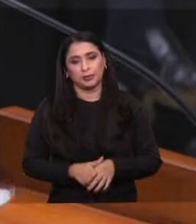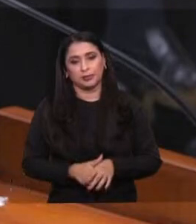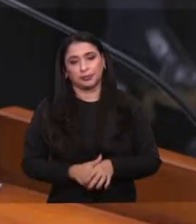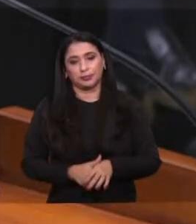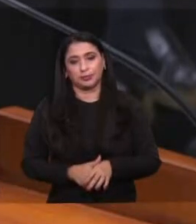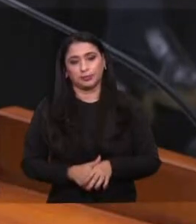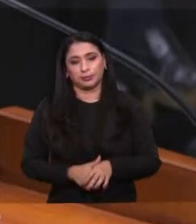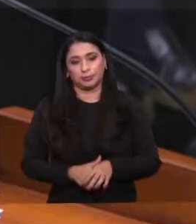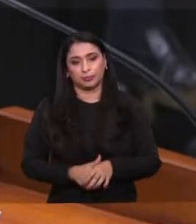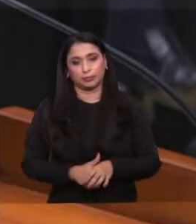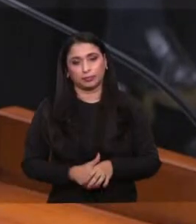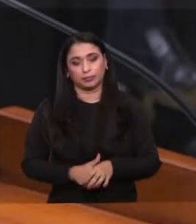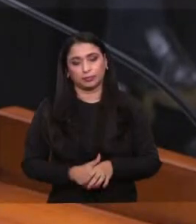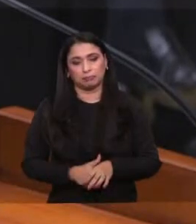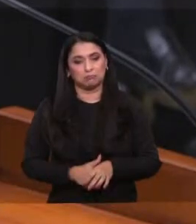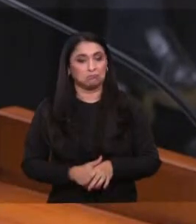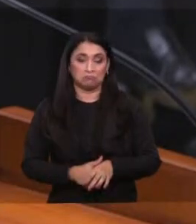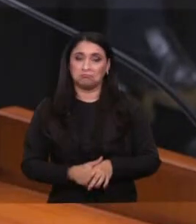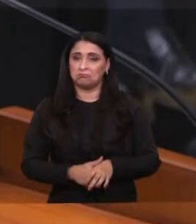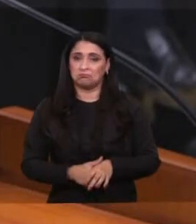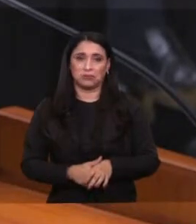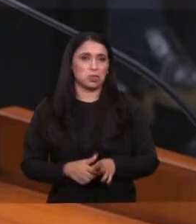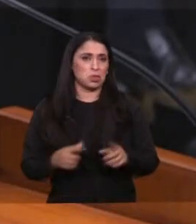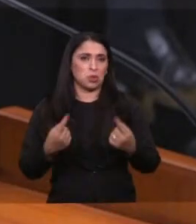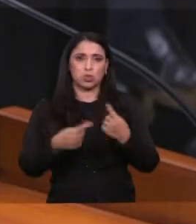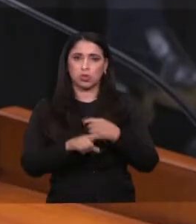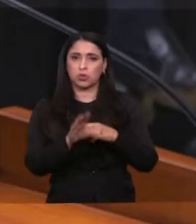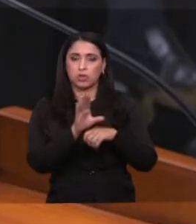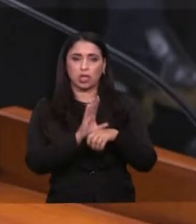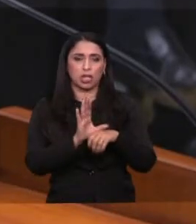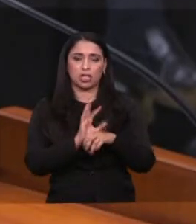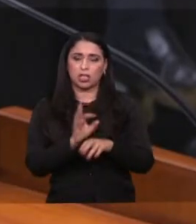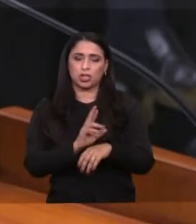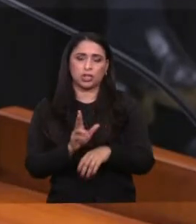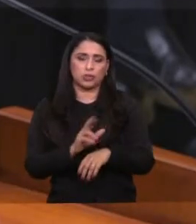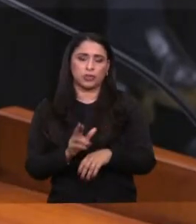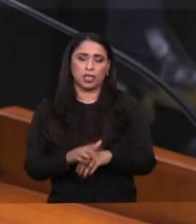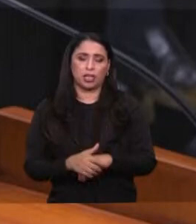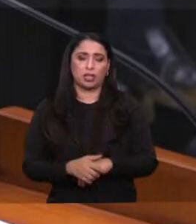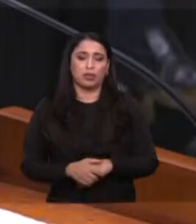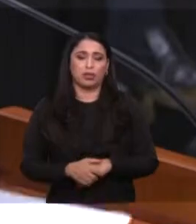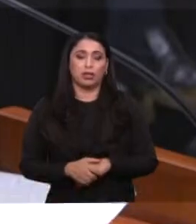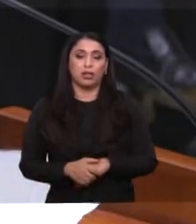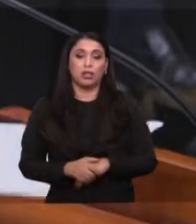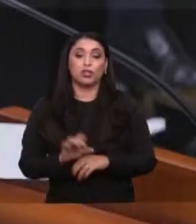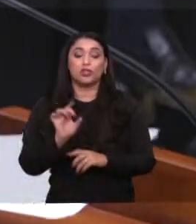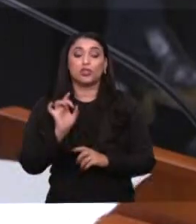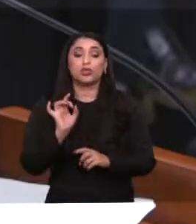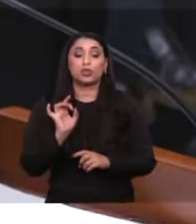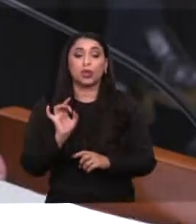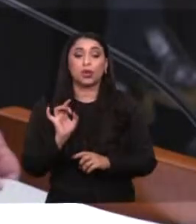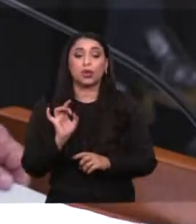não há inconstitucionalidade nenhuma nele, a não ser o fato